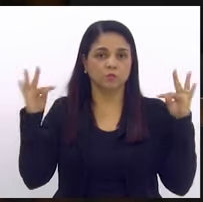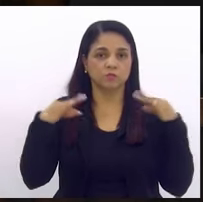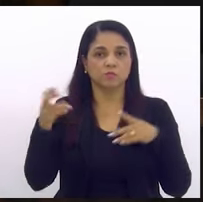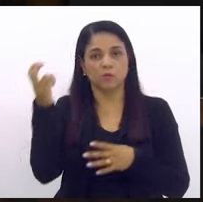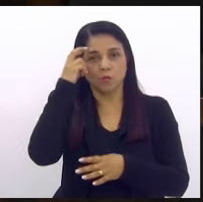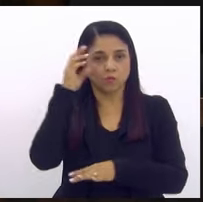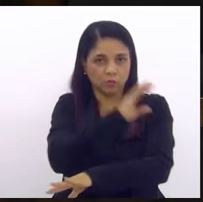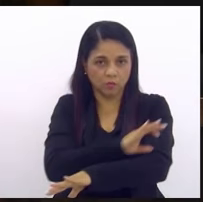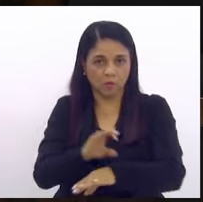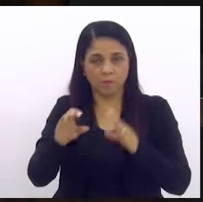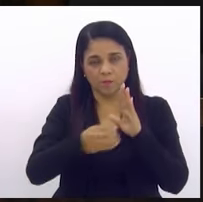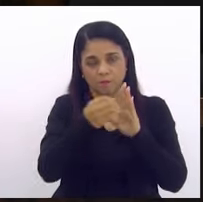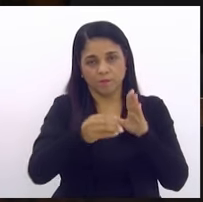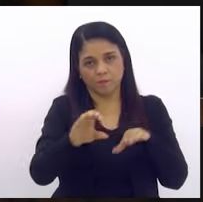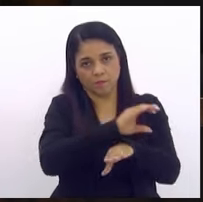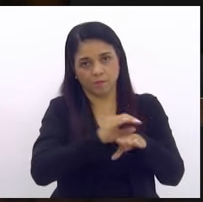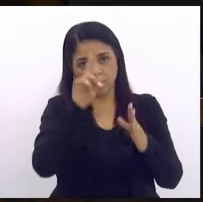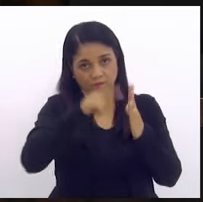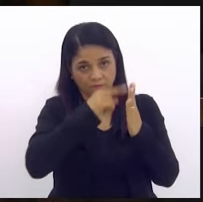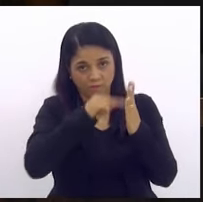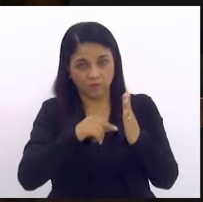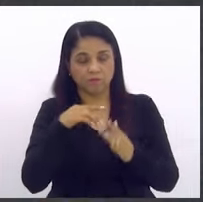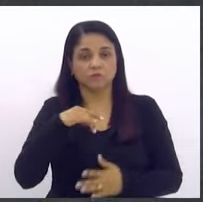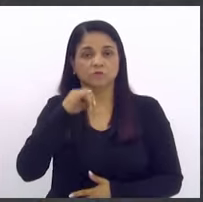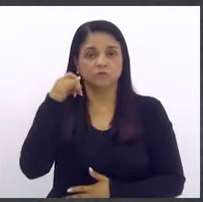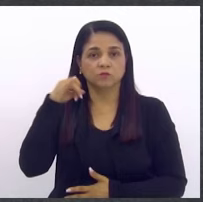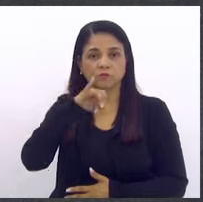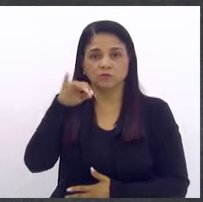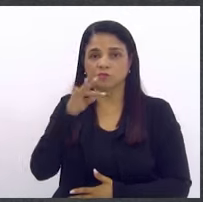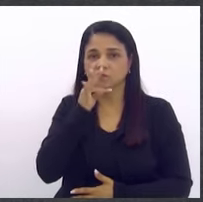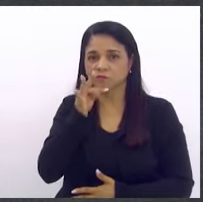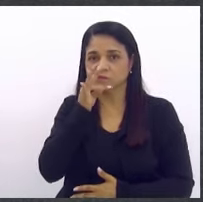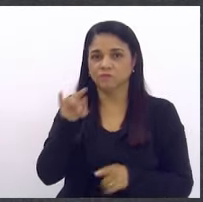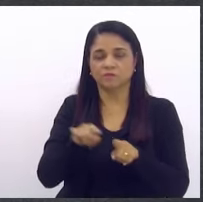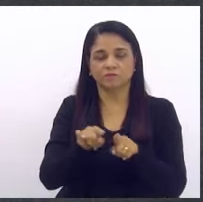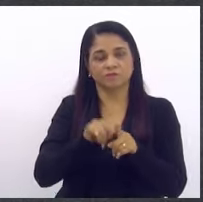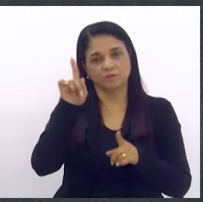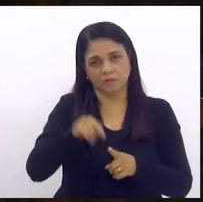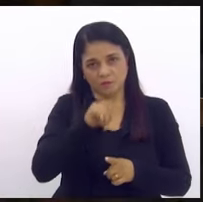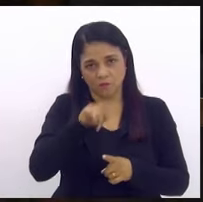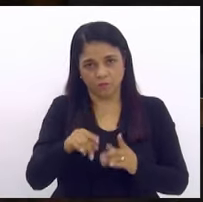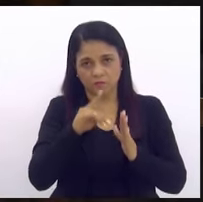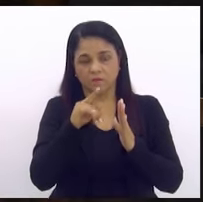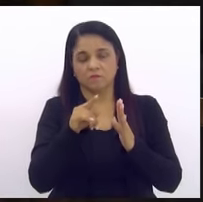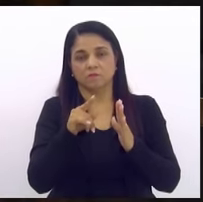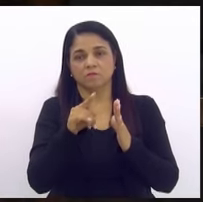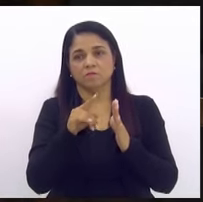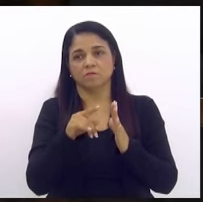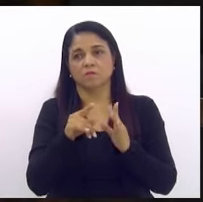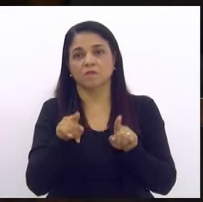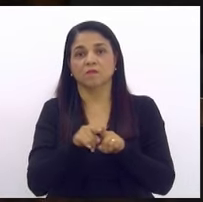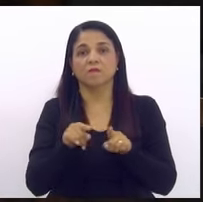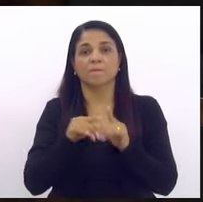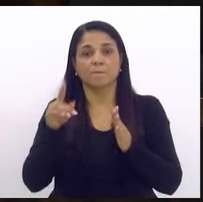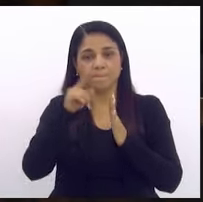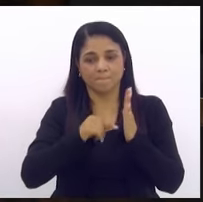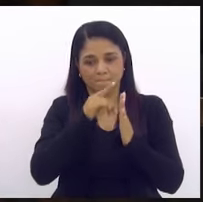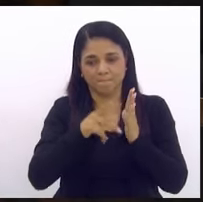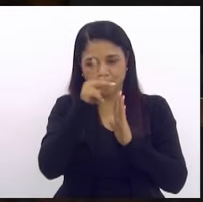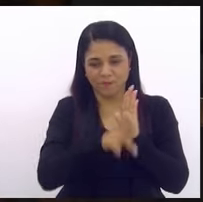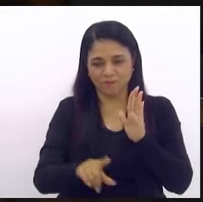da Comissão de Emendas Constitucionais e Vetos, deputado Jorge Felipe Neto. Pela derrubada do veto, presidente. Veto total posto ao projeto de lei